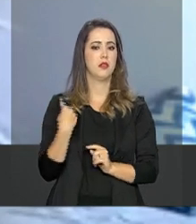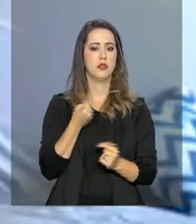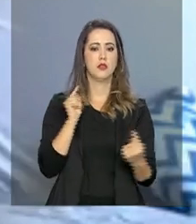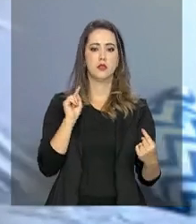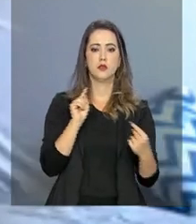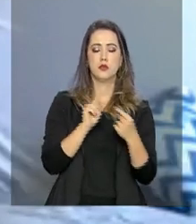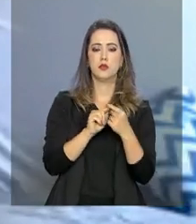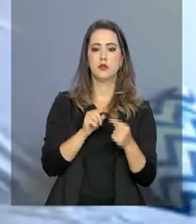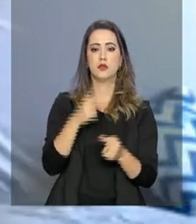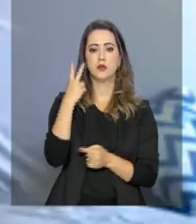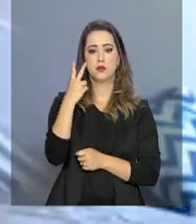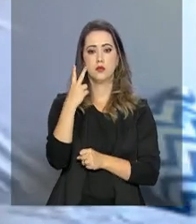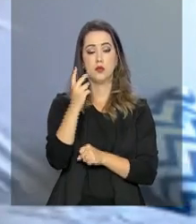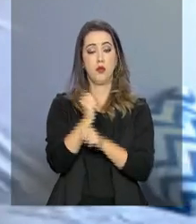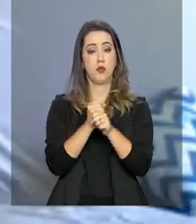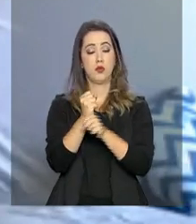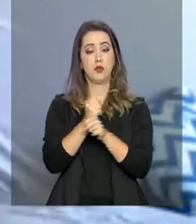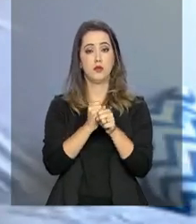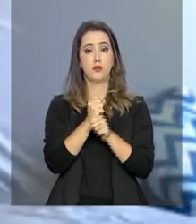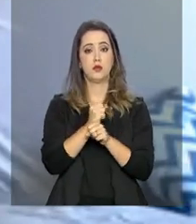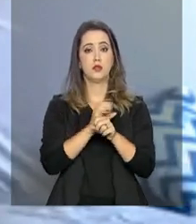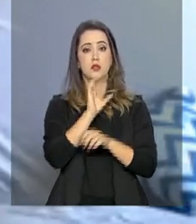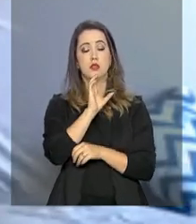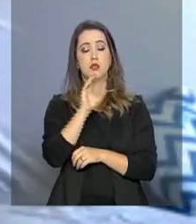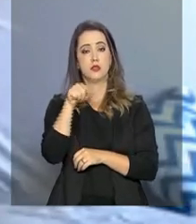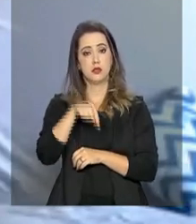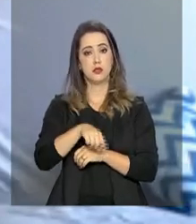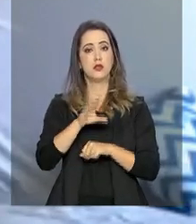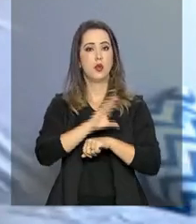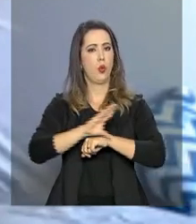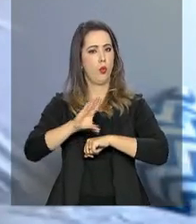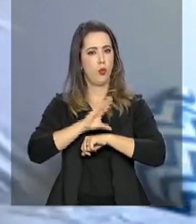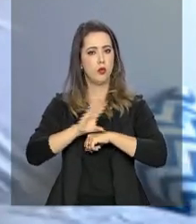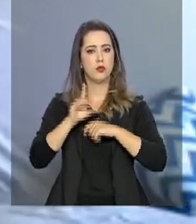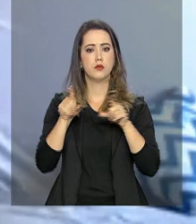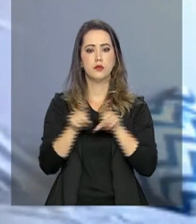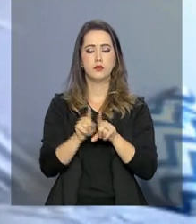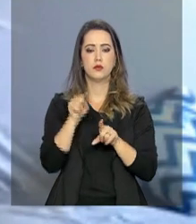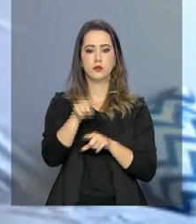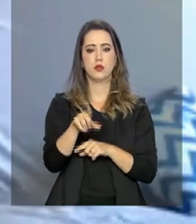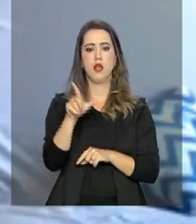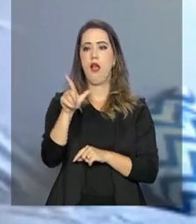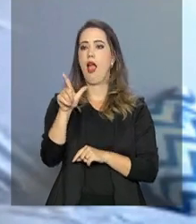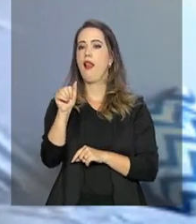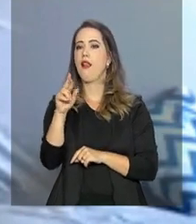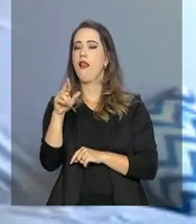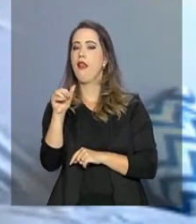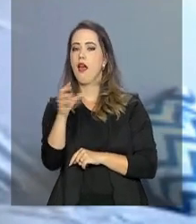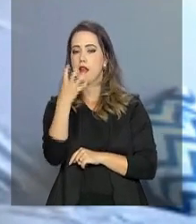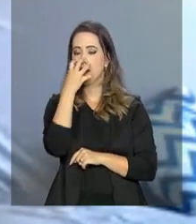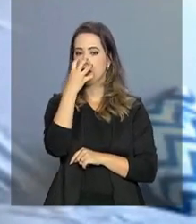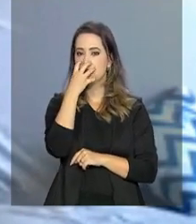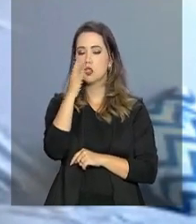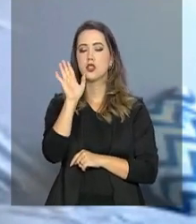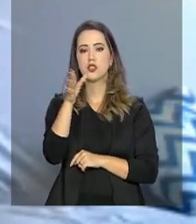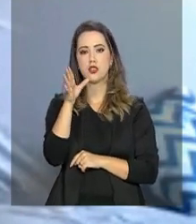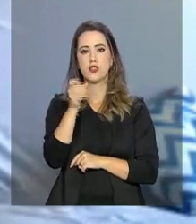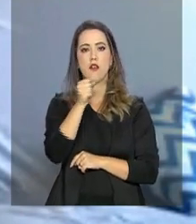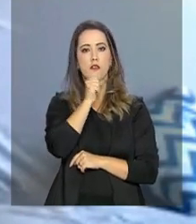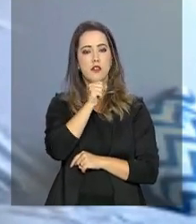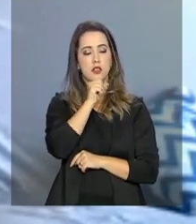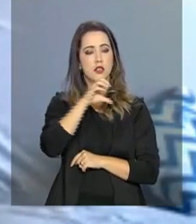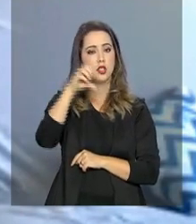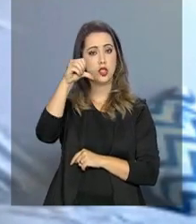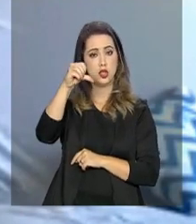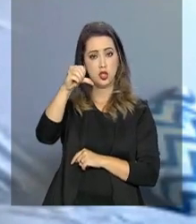objetivo de passar pelo menos 2 anos, que é o tempo de duração do curso, a Lara não podia ficar longe da gente, né? Ela já é uma cachorrinha idosa, já tem